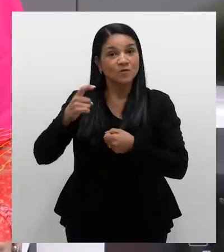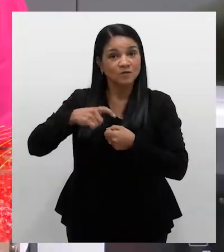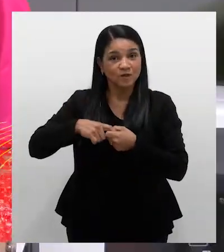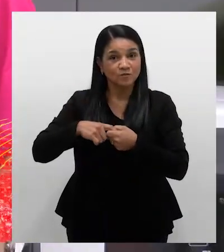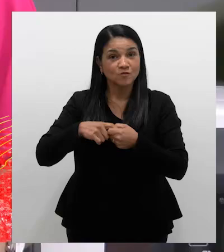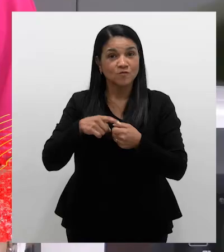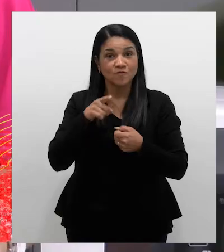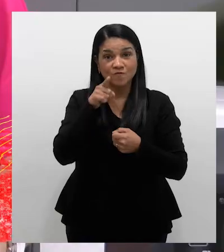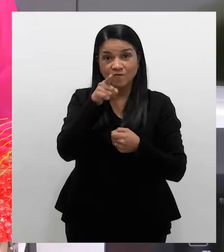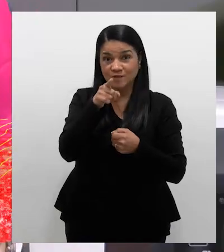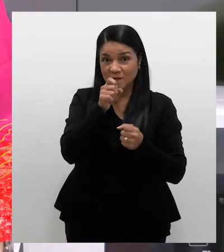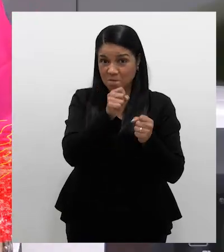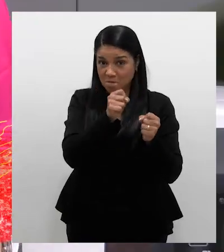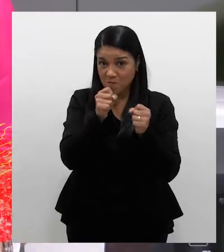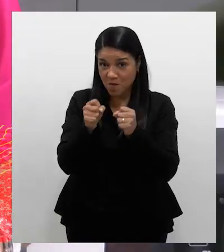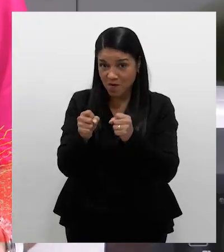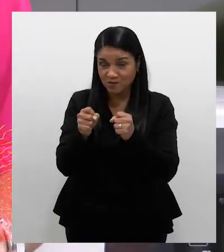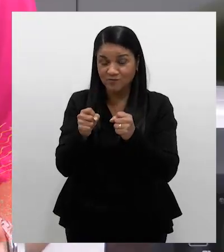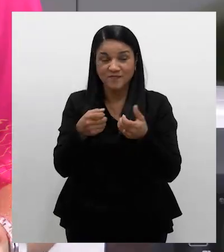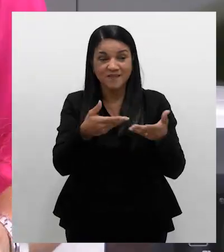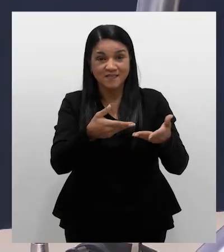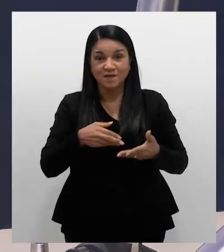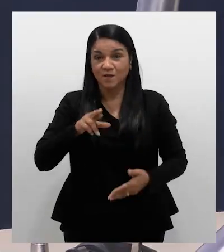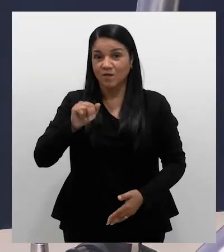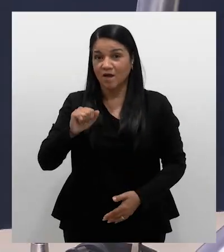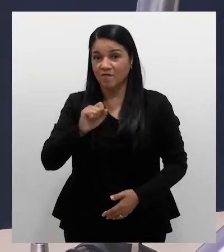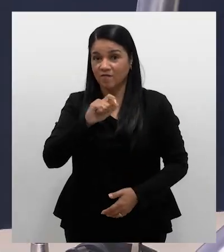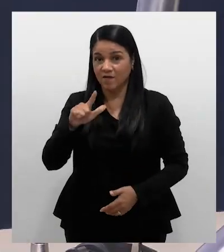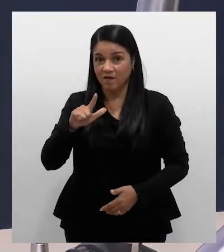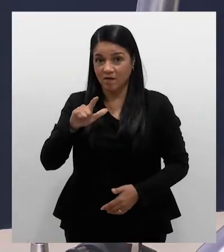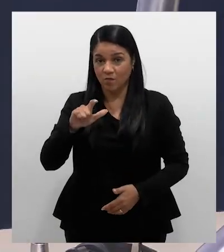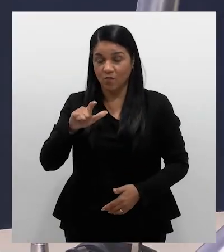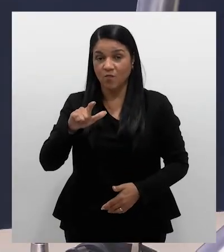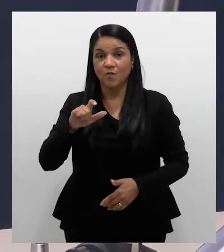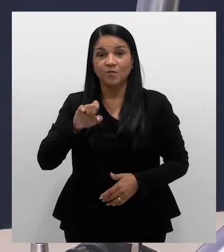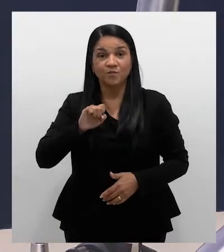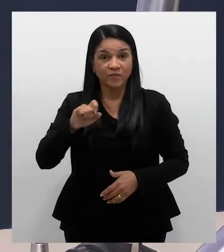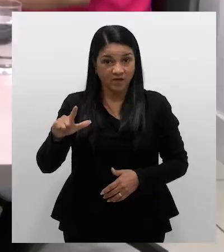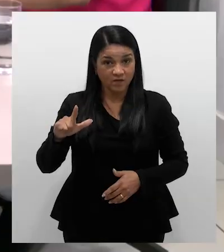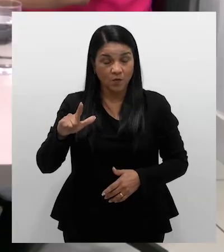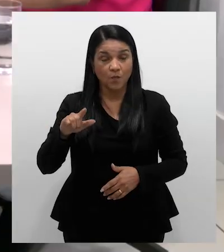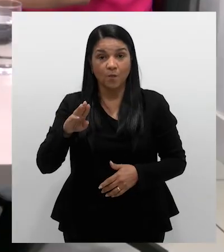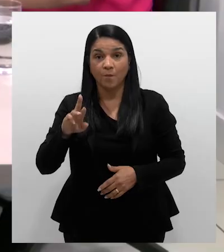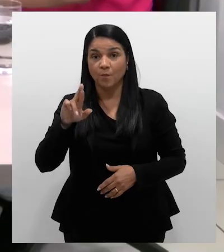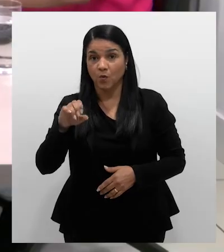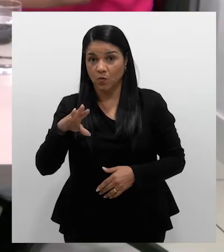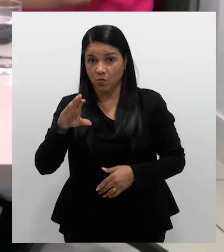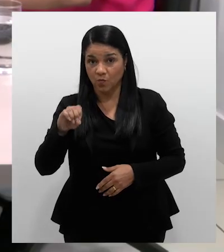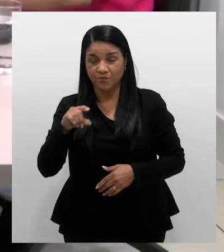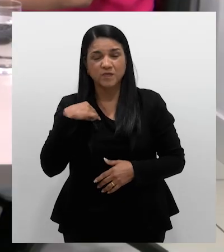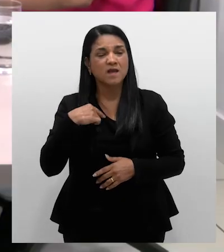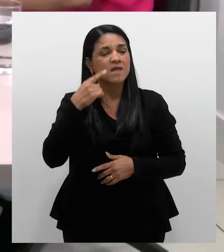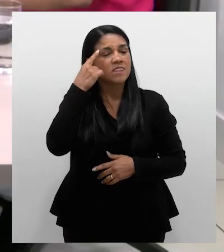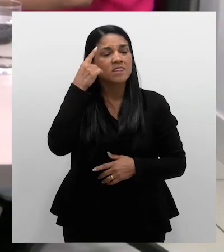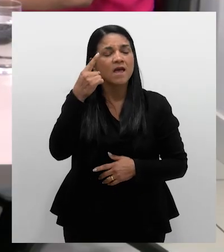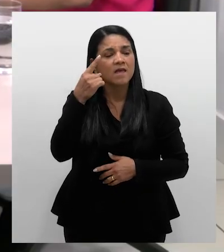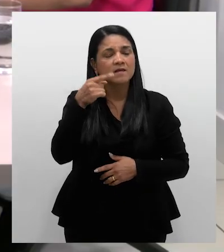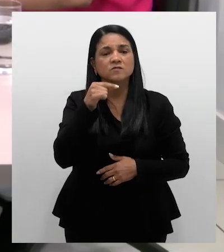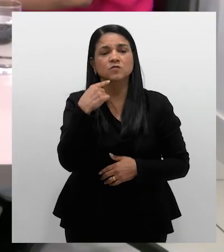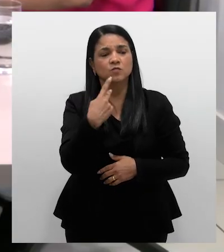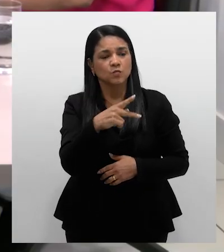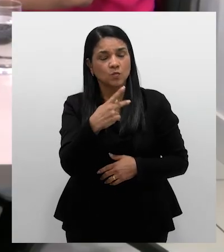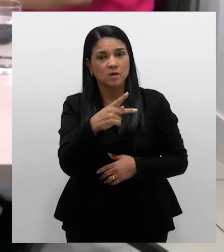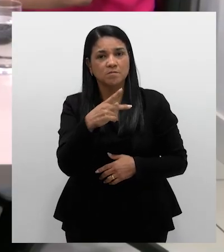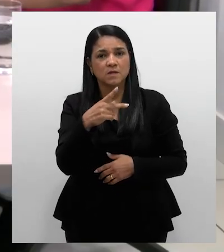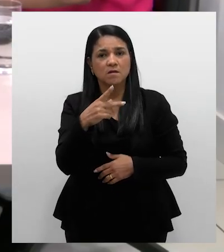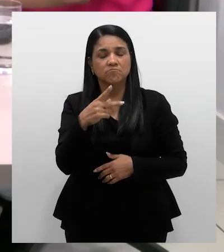Estamos de volta com Você Pode aqui, recebendo o Rafael Broco. E, Rafael, qual é a sua ideia para